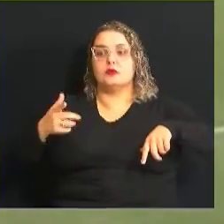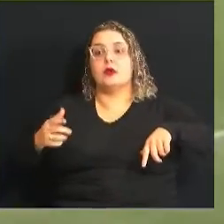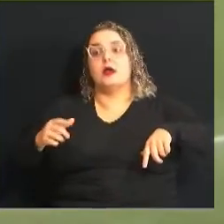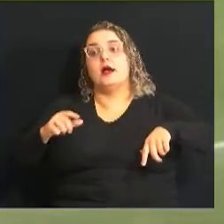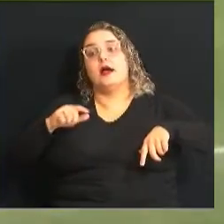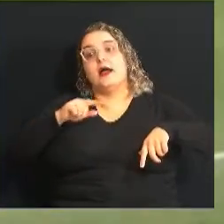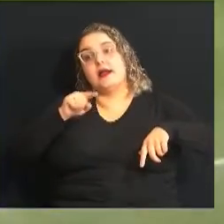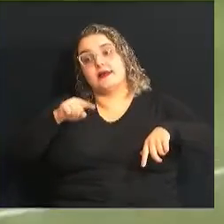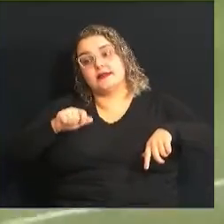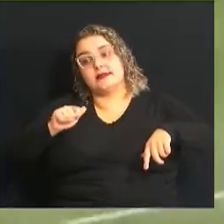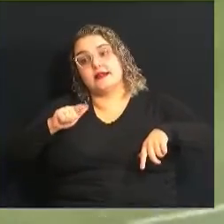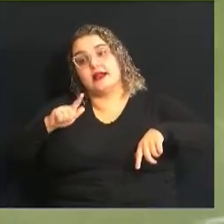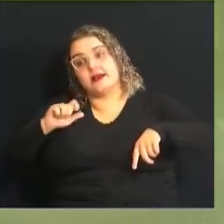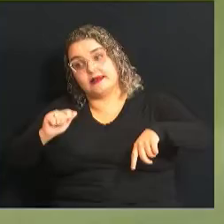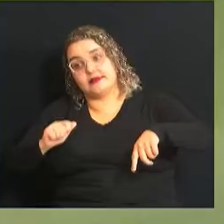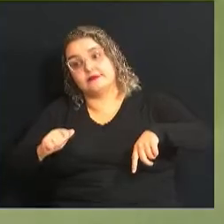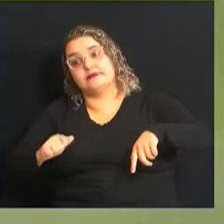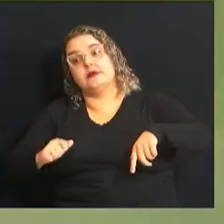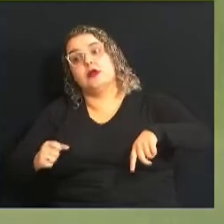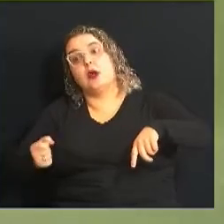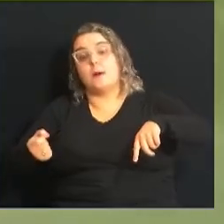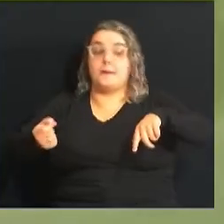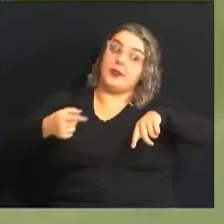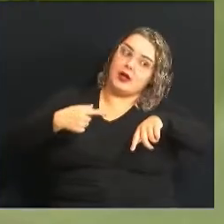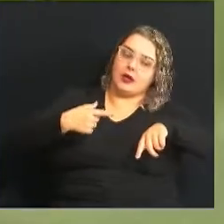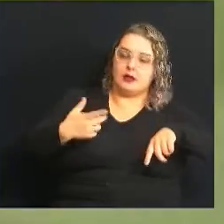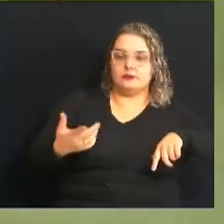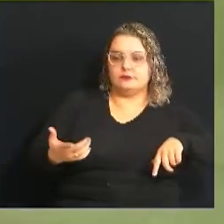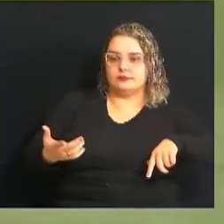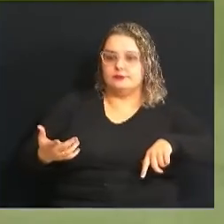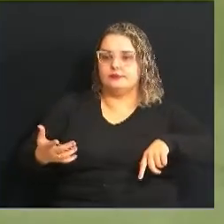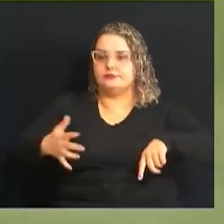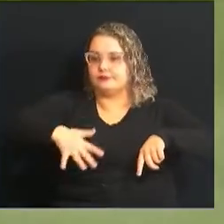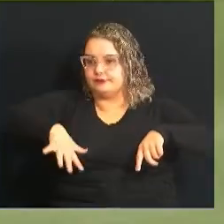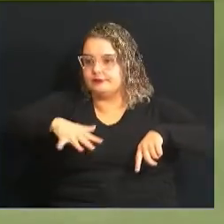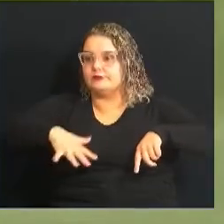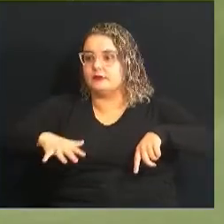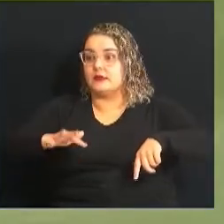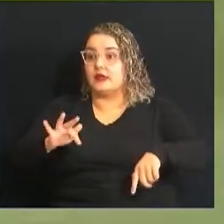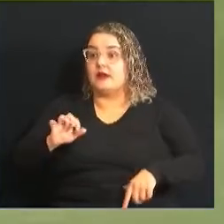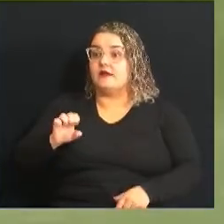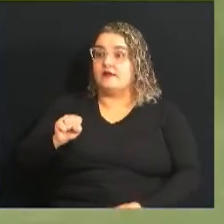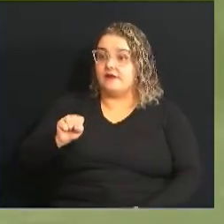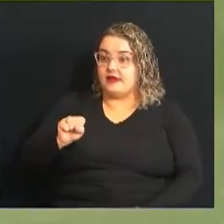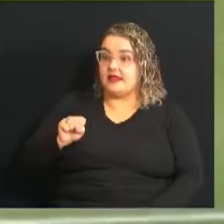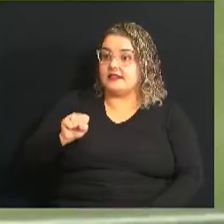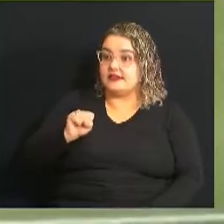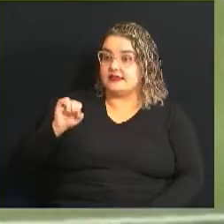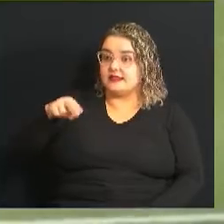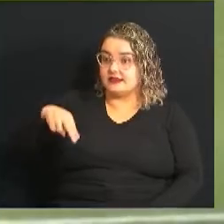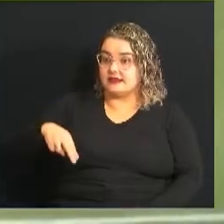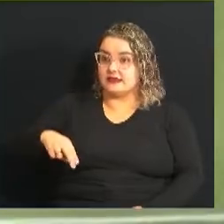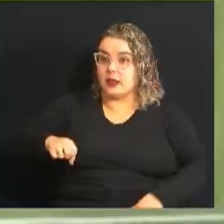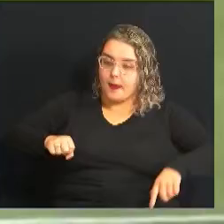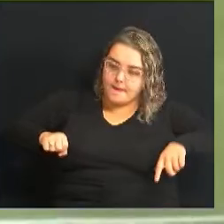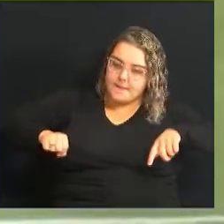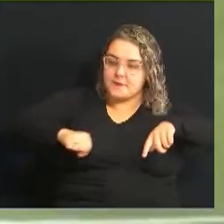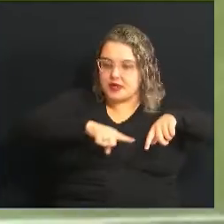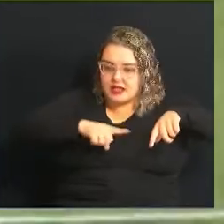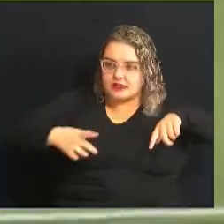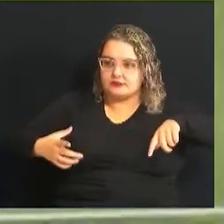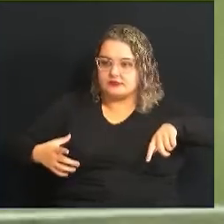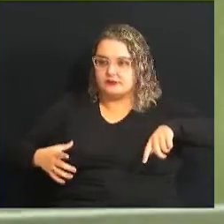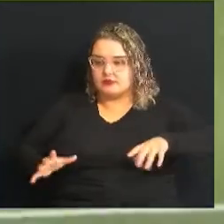bugrina mais uma vez tirou para o meio da área, onde estava Fecim, que chutou de perna direita para a defesa